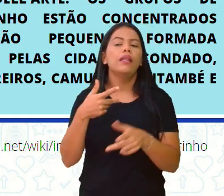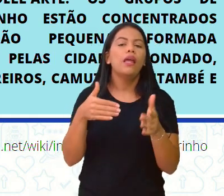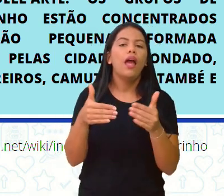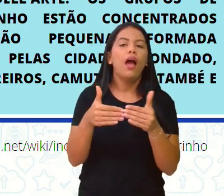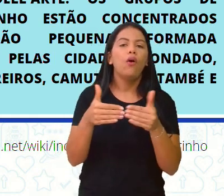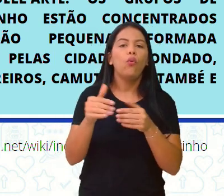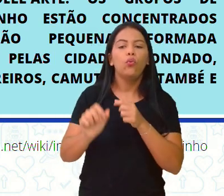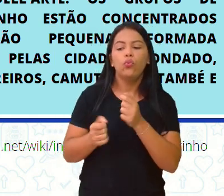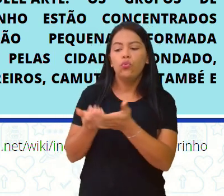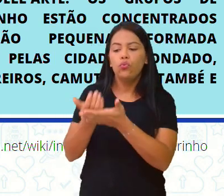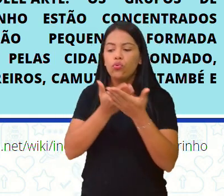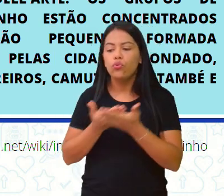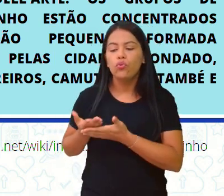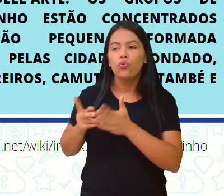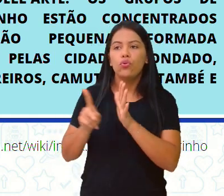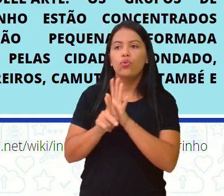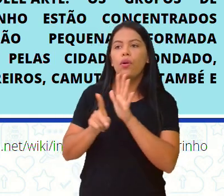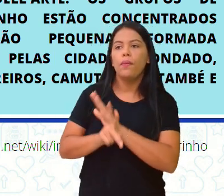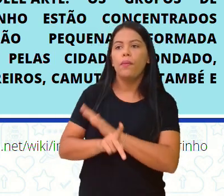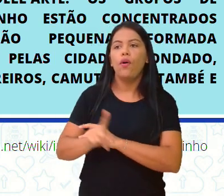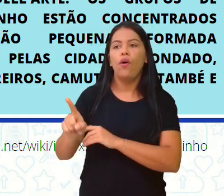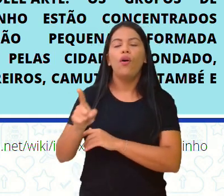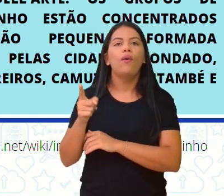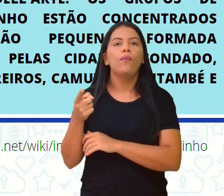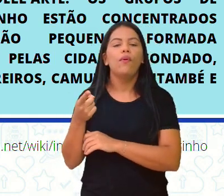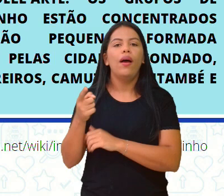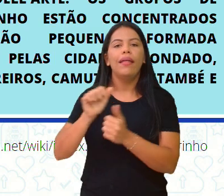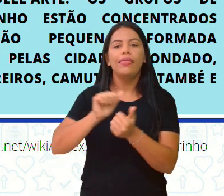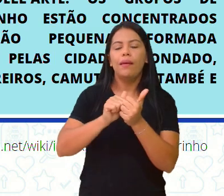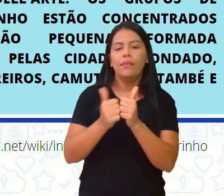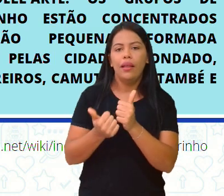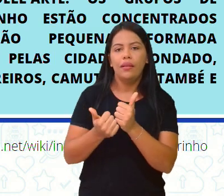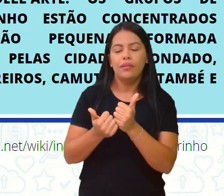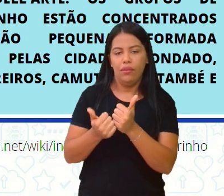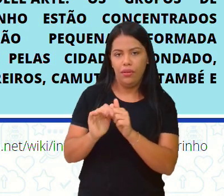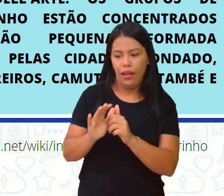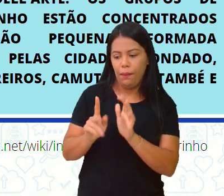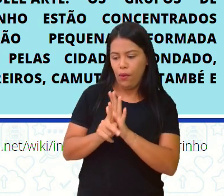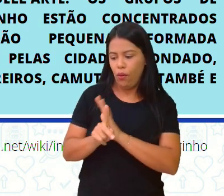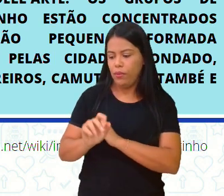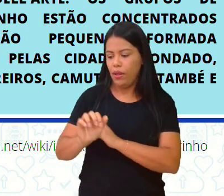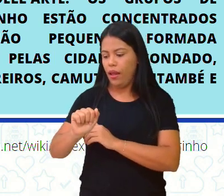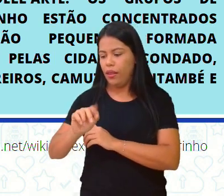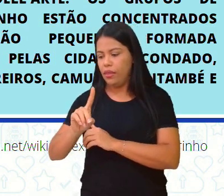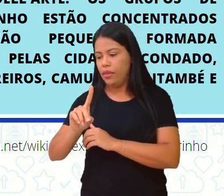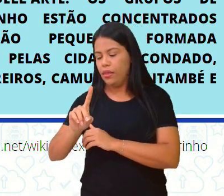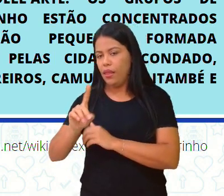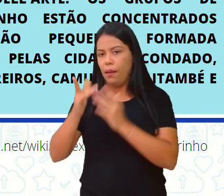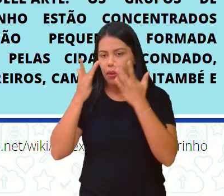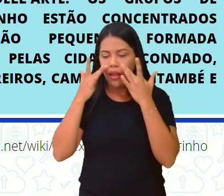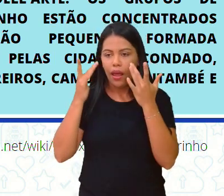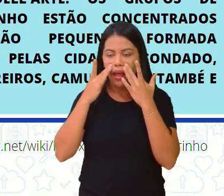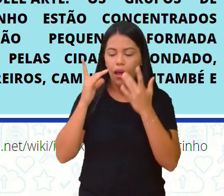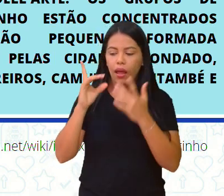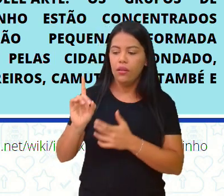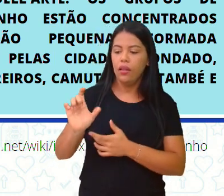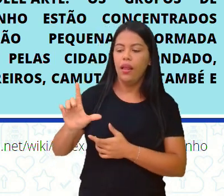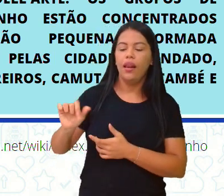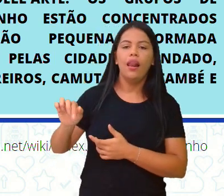versão brasileira da comédia dell'arte. Falei já para vocês. Os grupos de cavalo marinho estão concentrados numa